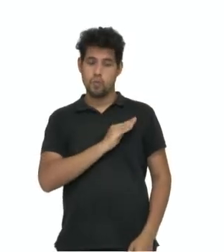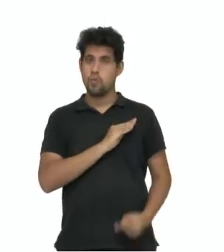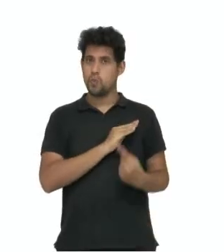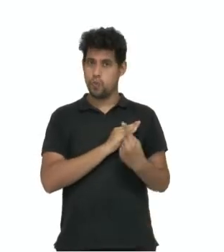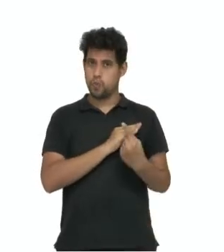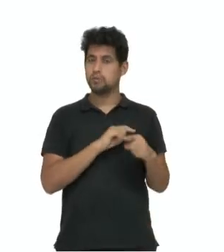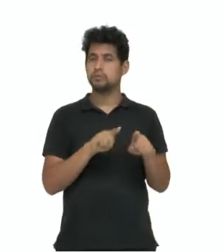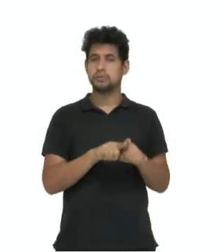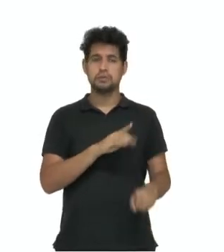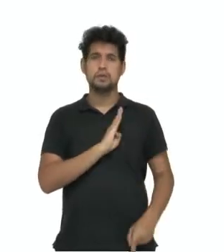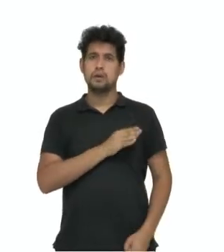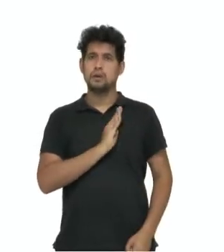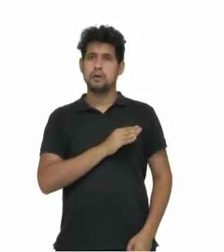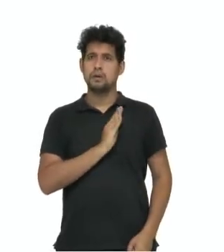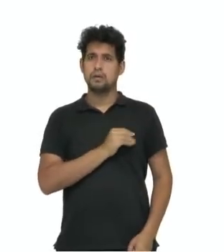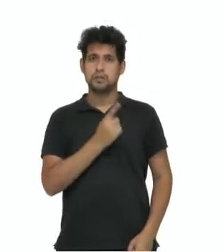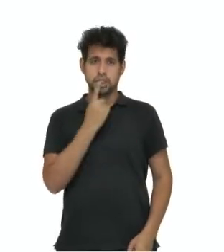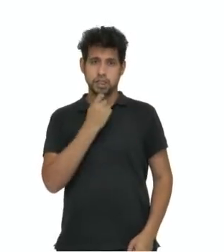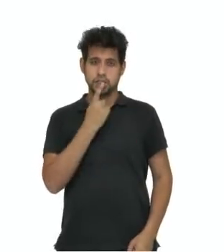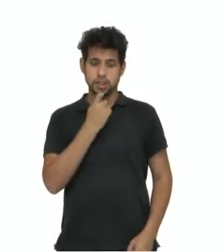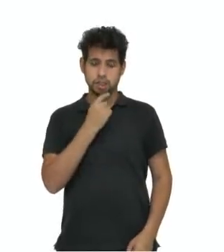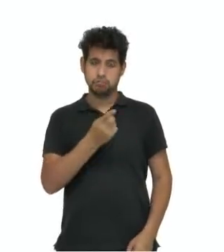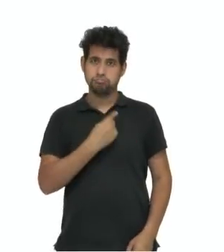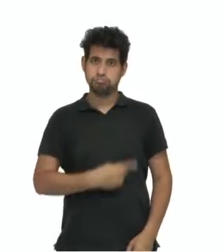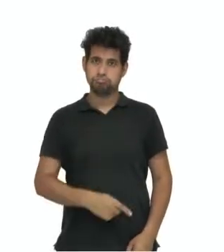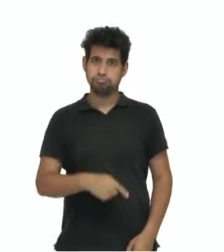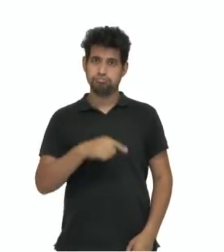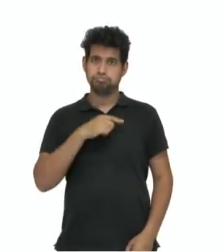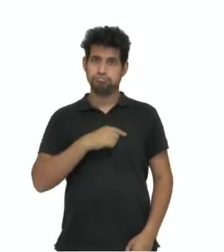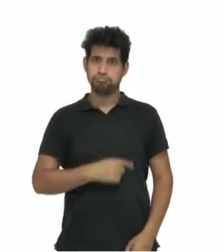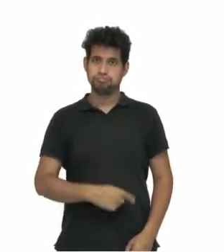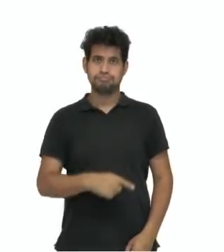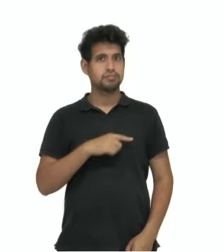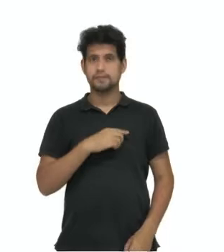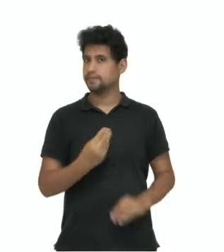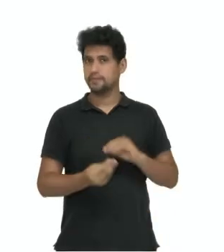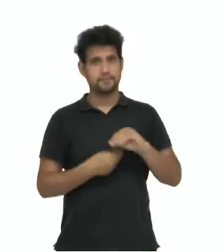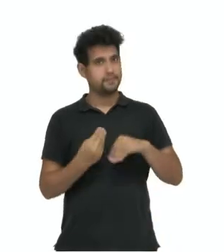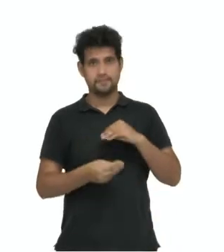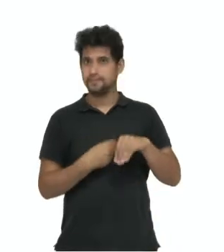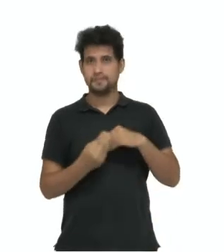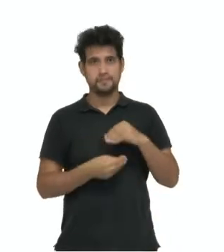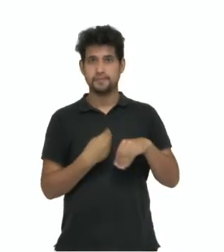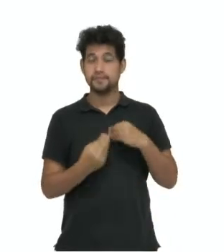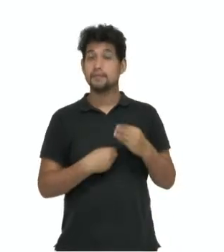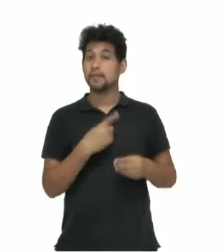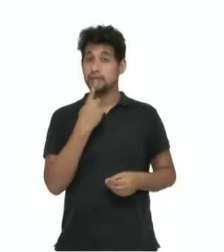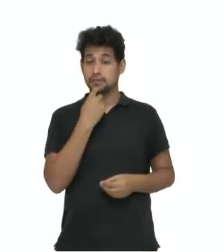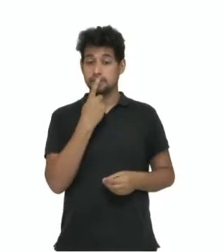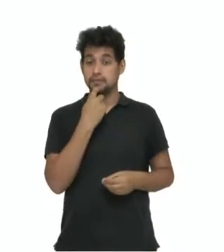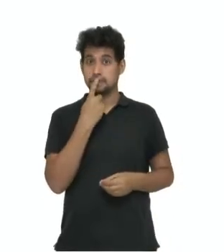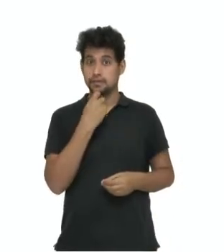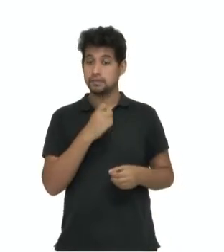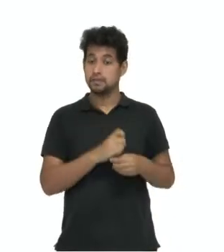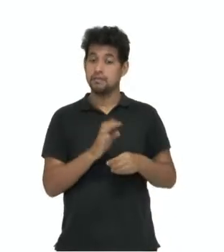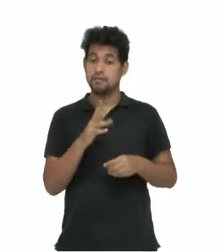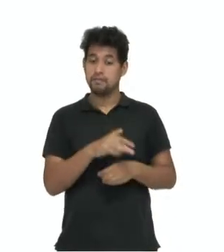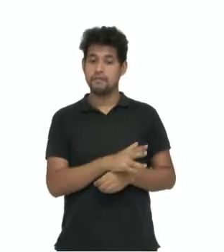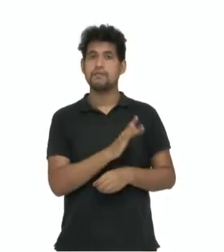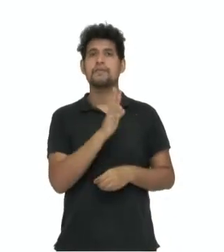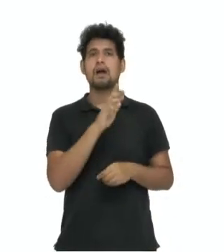por onde vai passar o sangue e ali esse sangue não vai se misturar, né? Então o sangue ele sai pelas